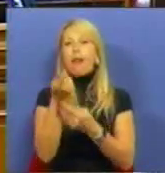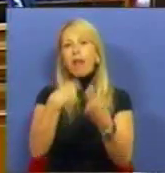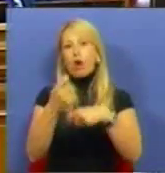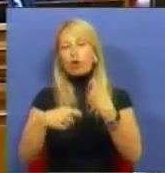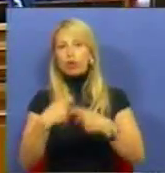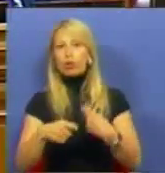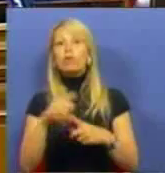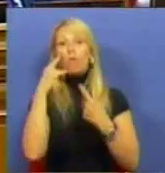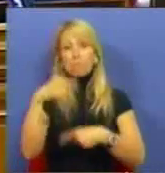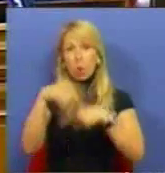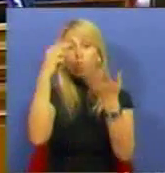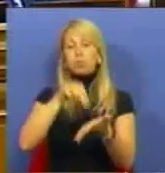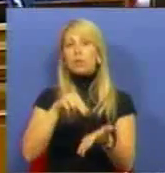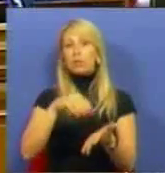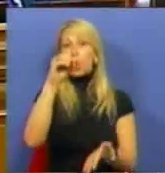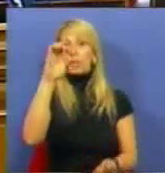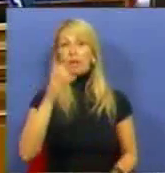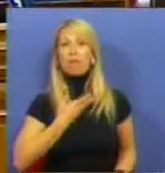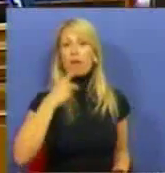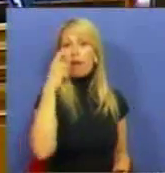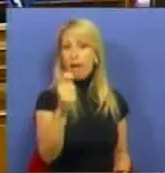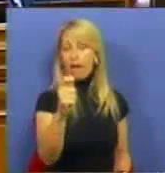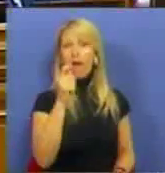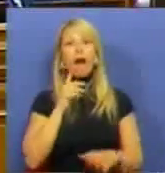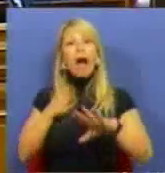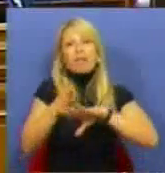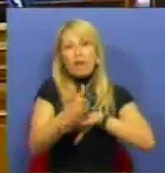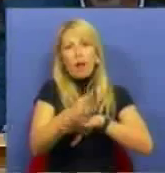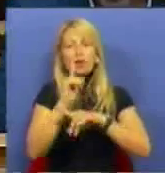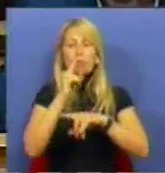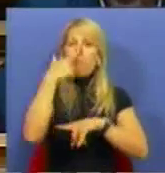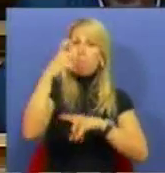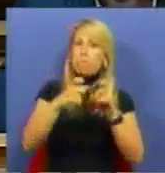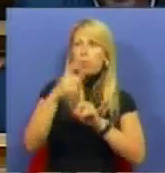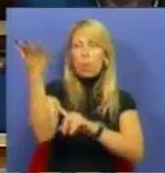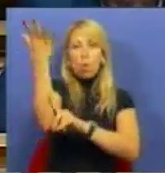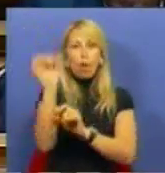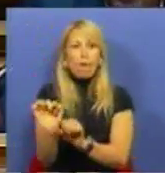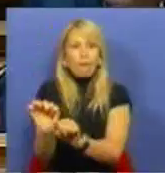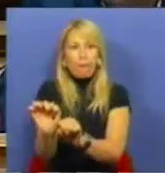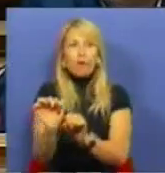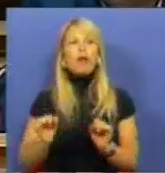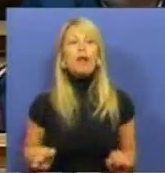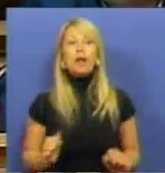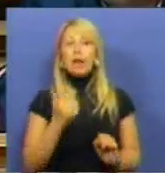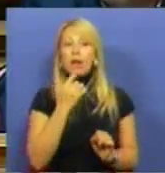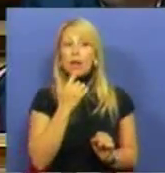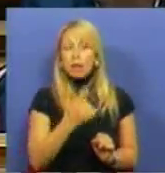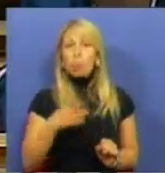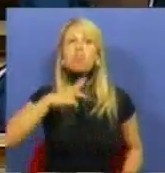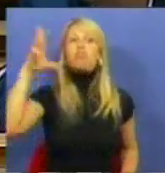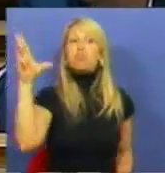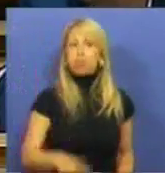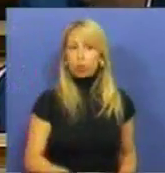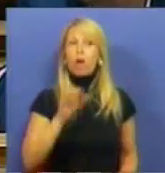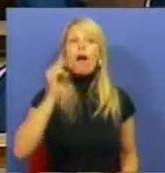uma posição da OCDE, através de um dos seus quadros, dizendo que Portugal deve